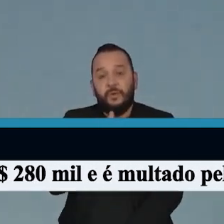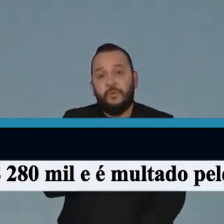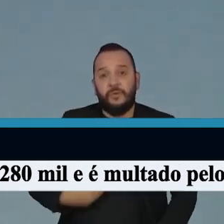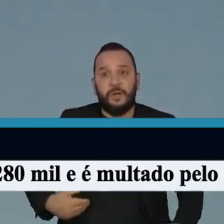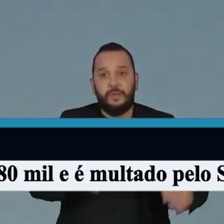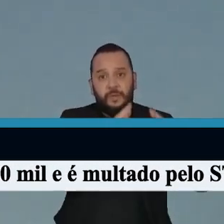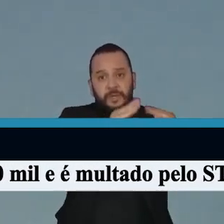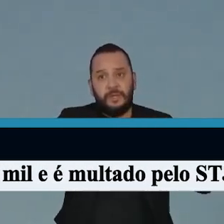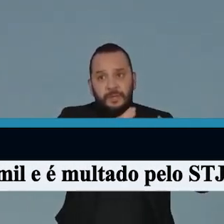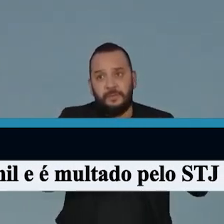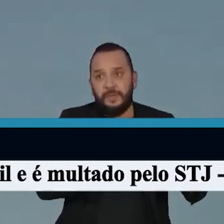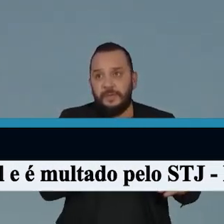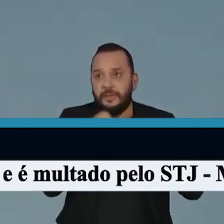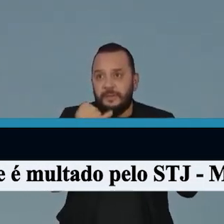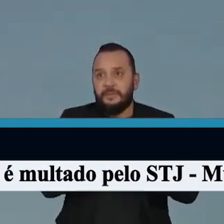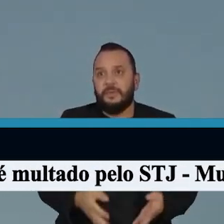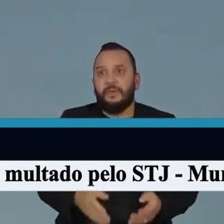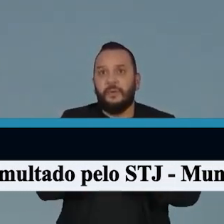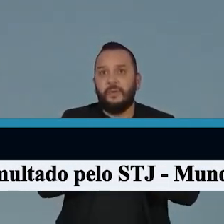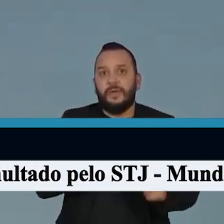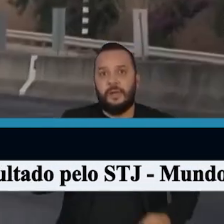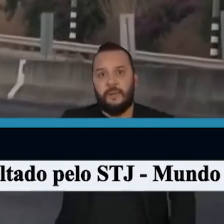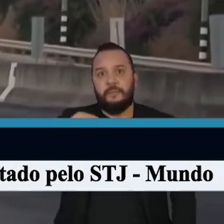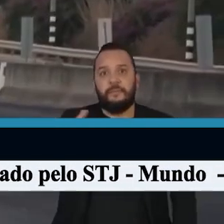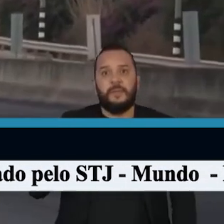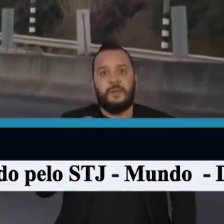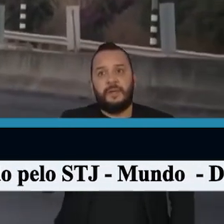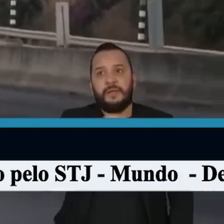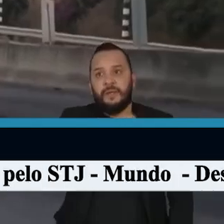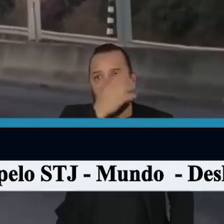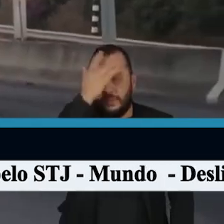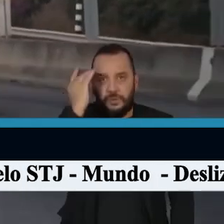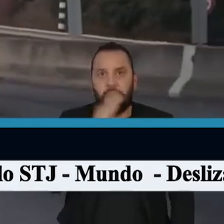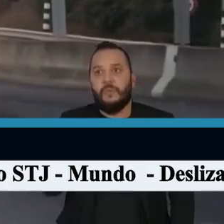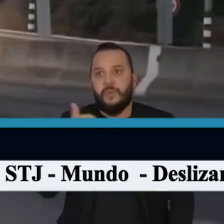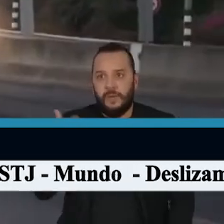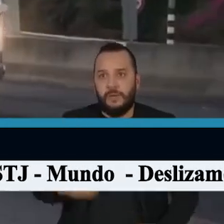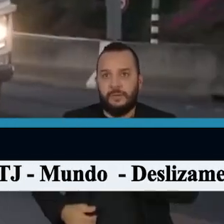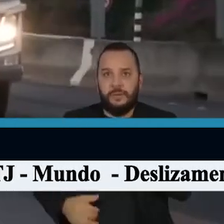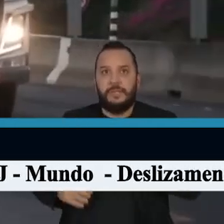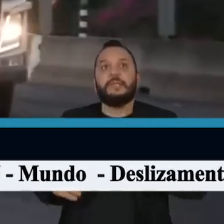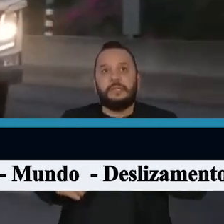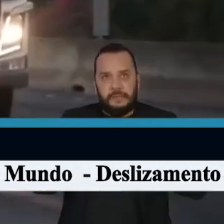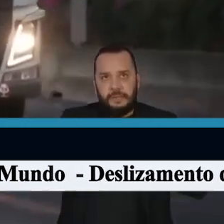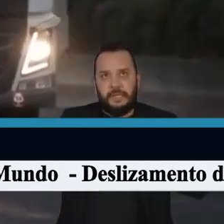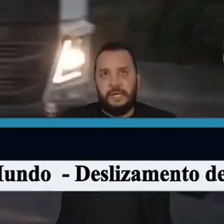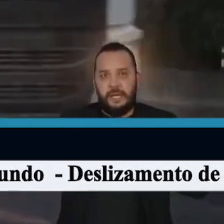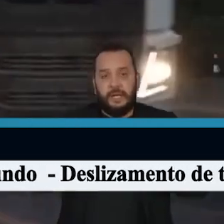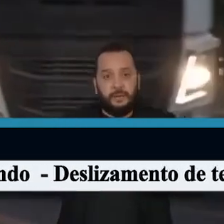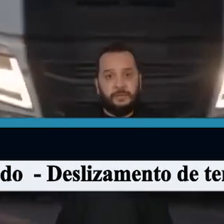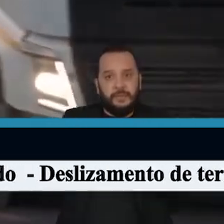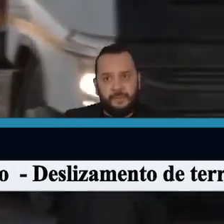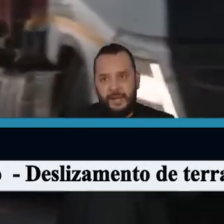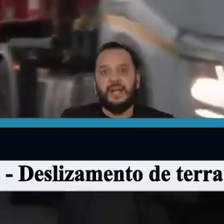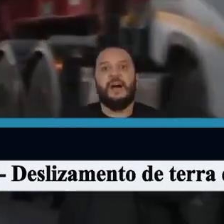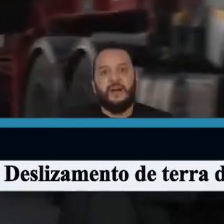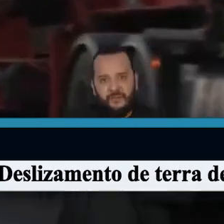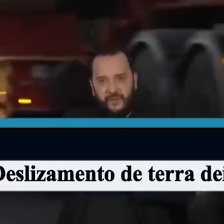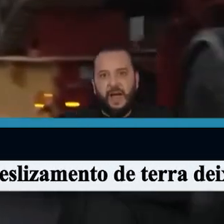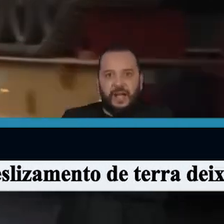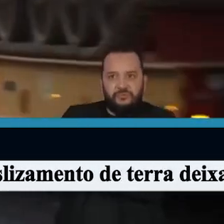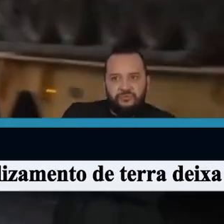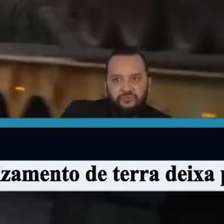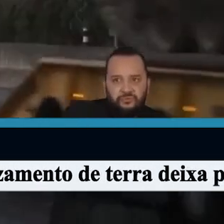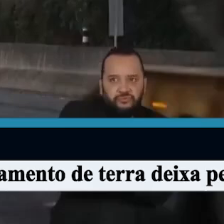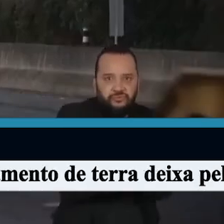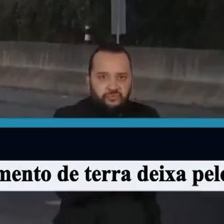afirma que mais de 1.500 pessoas já morreram enquanto Israel se prepara para uma possível invasão terrestre.